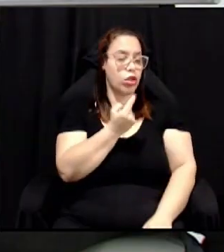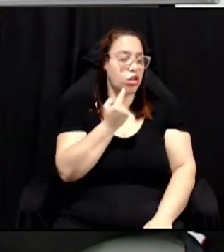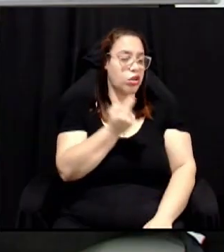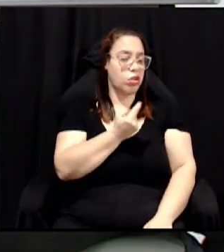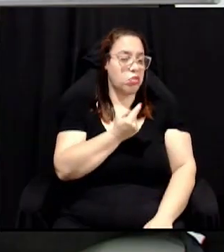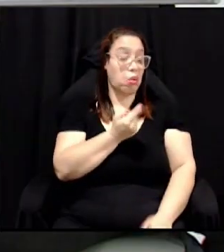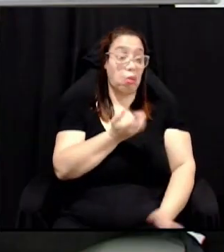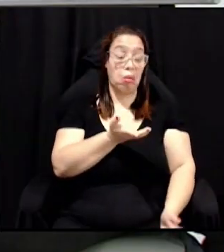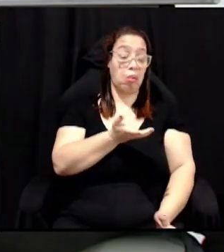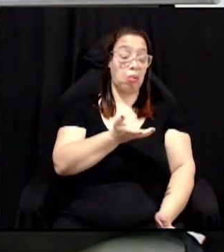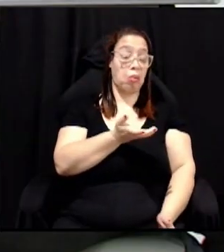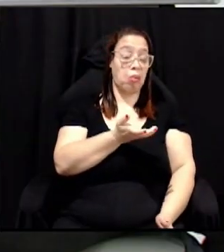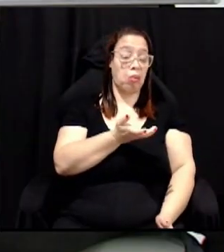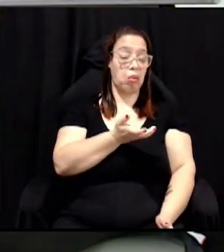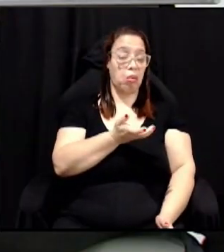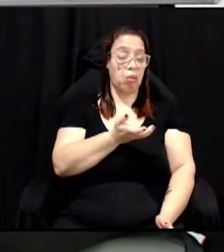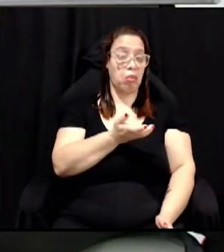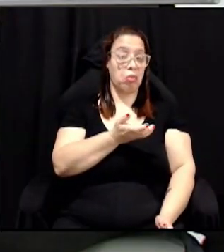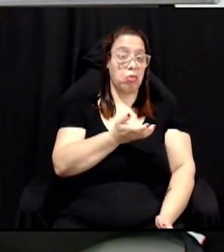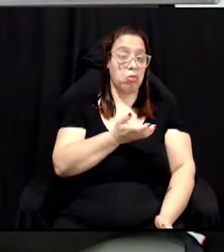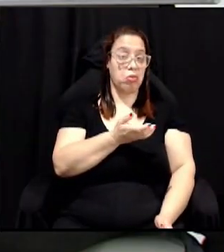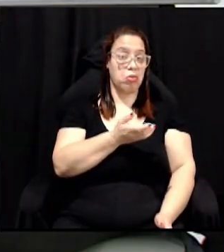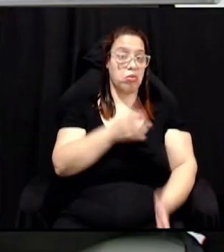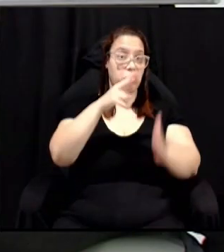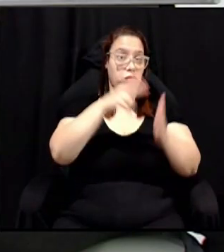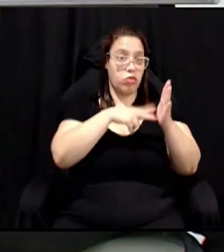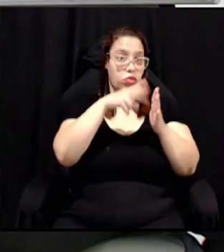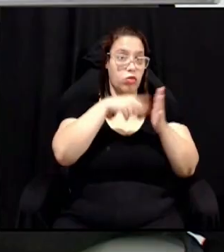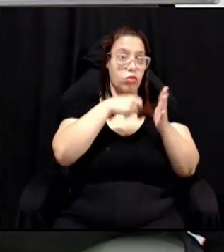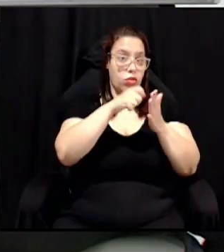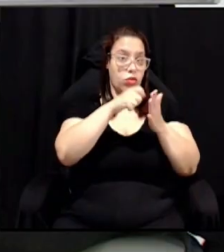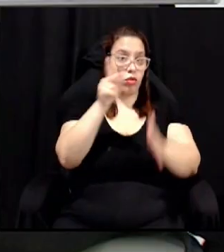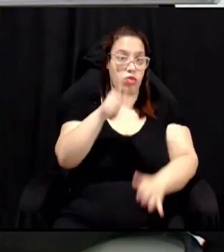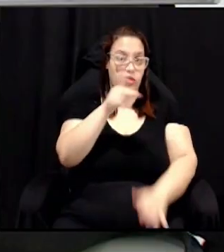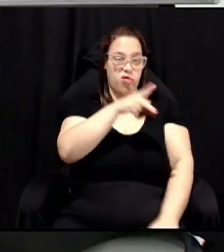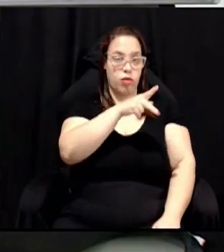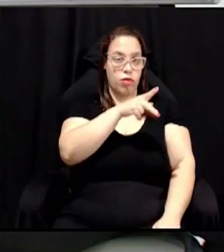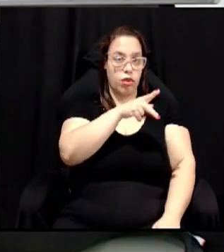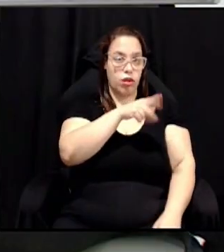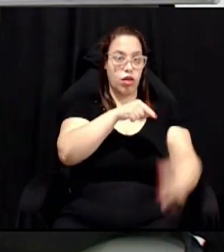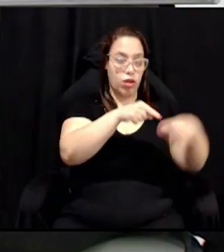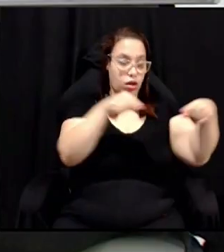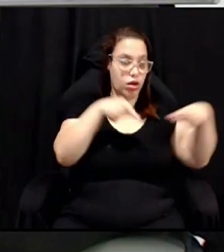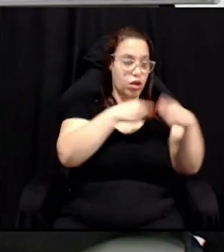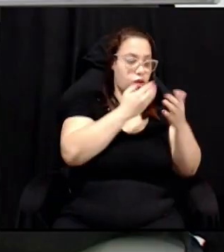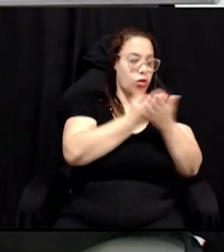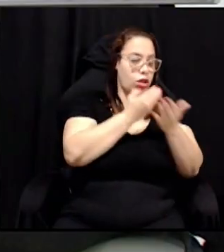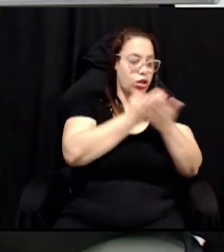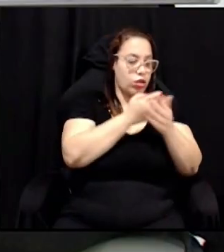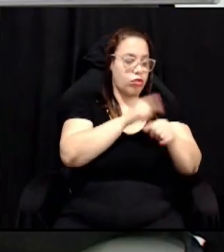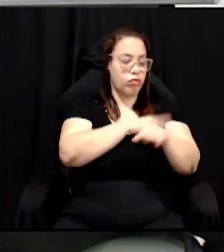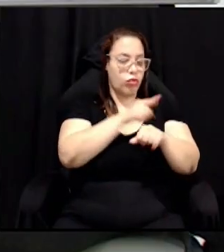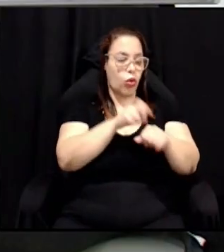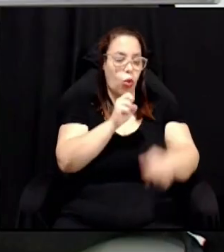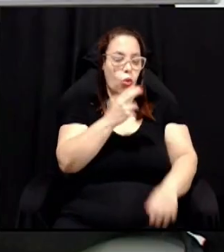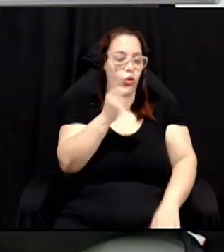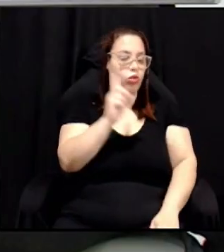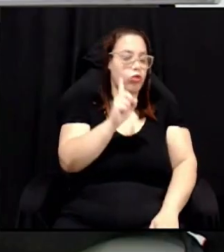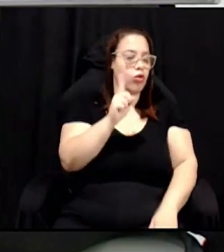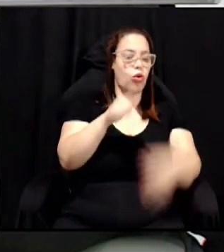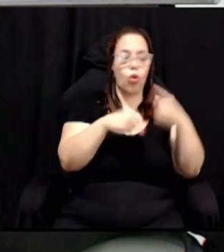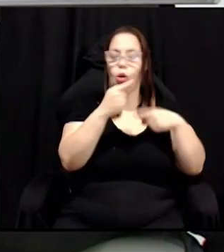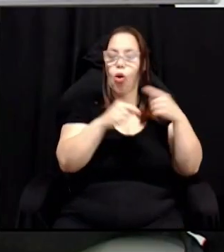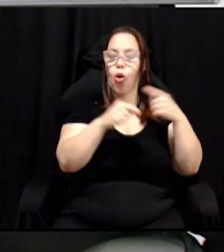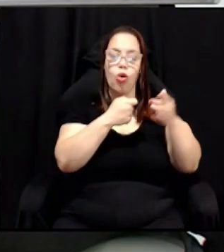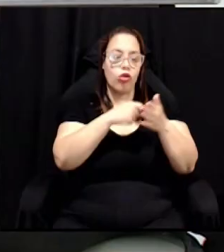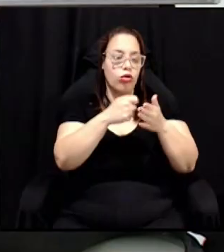individual, pegando o exercício que o professor fez na aula, ou não, outros exercícios. Legal,